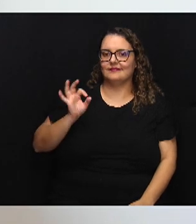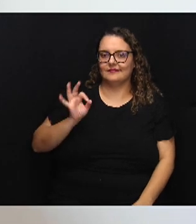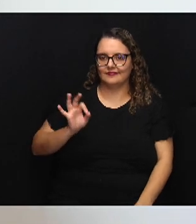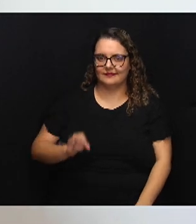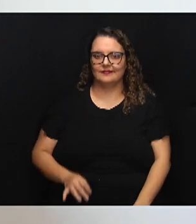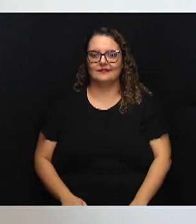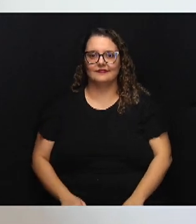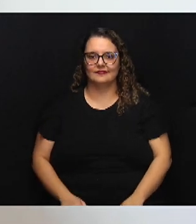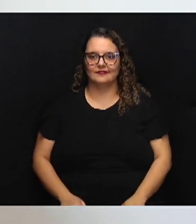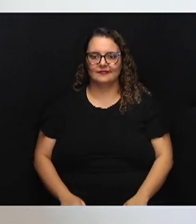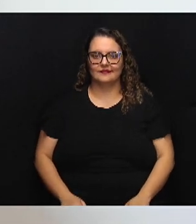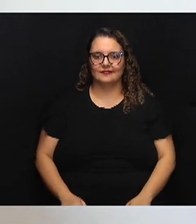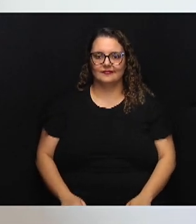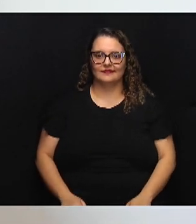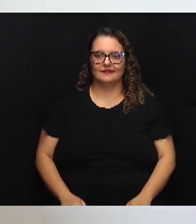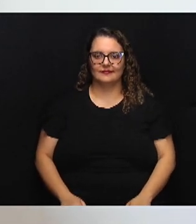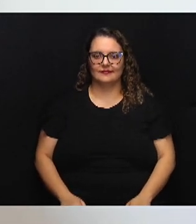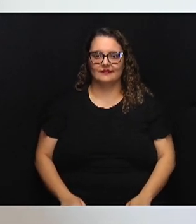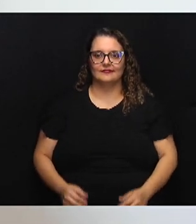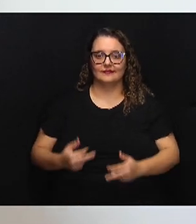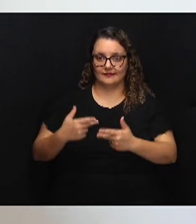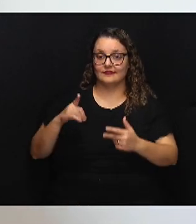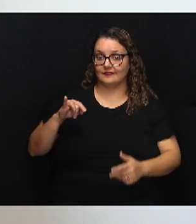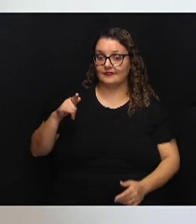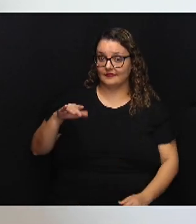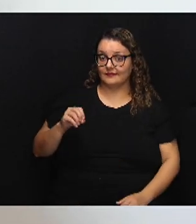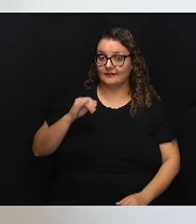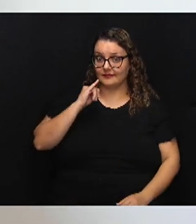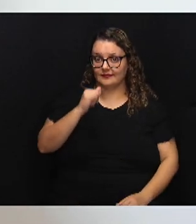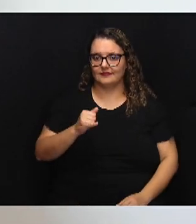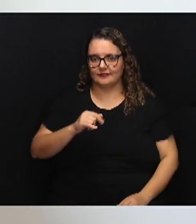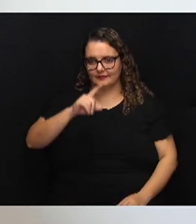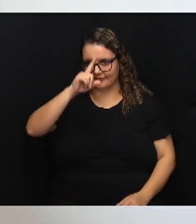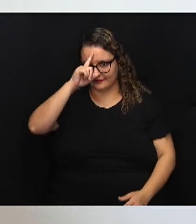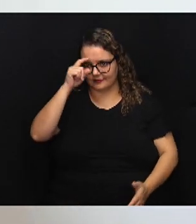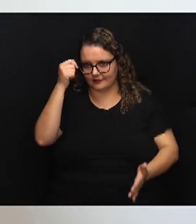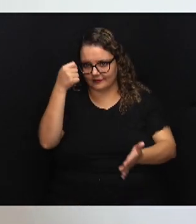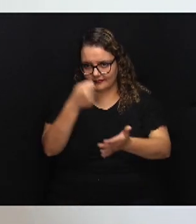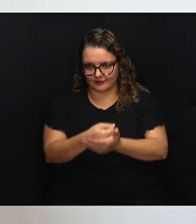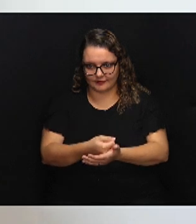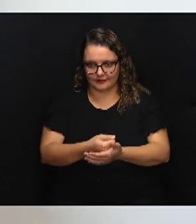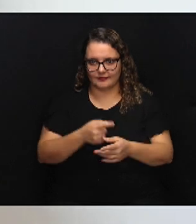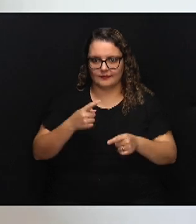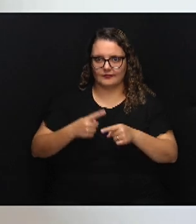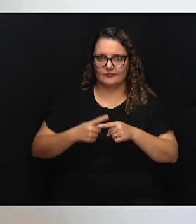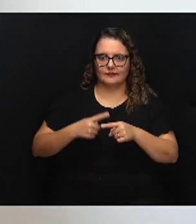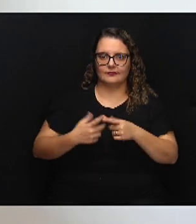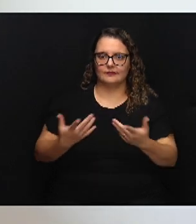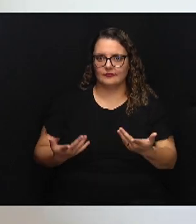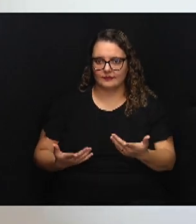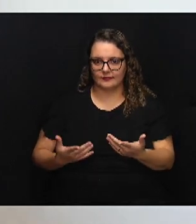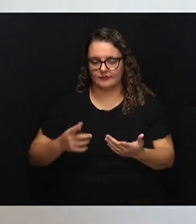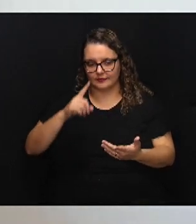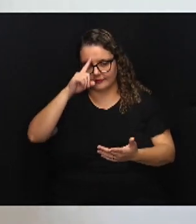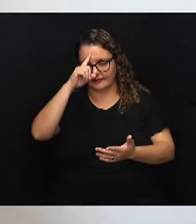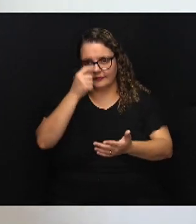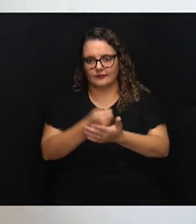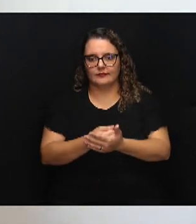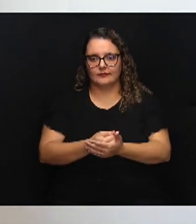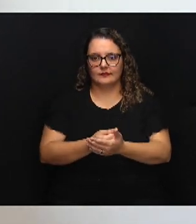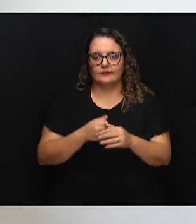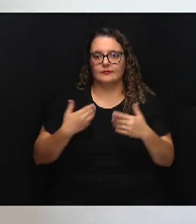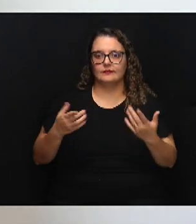certeza. Essa coisa que o Diego falou, né, da tomada de decisão, porque é uma tomada de decisão para que